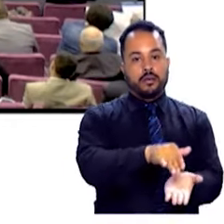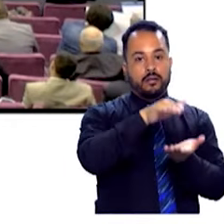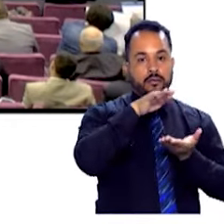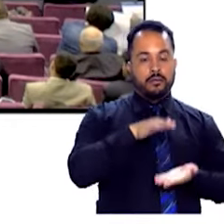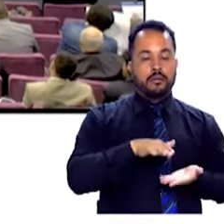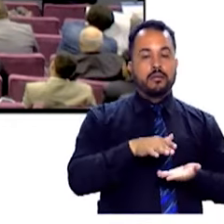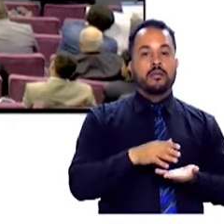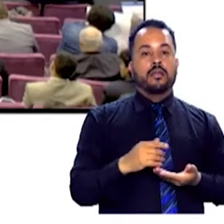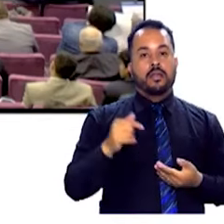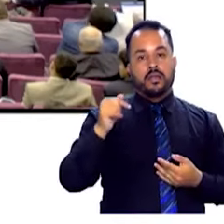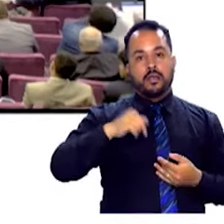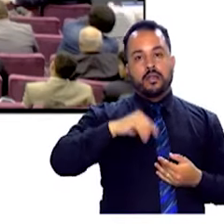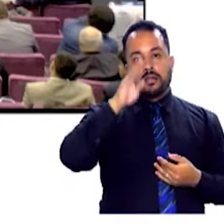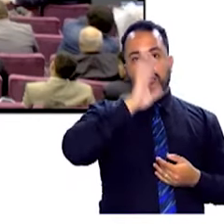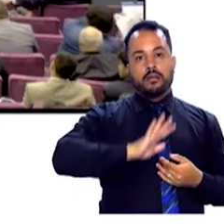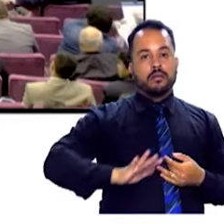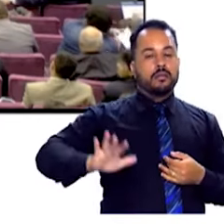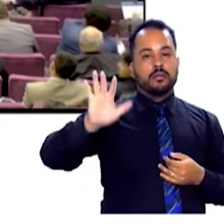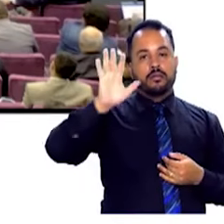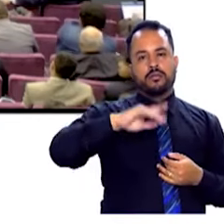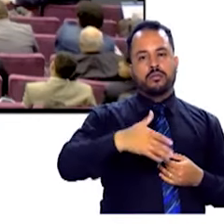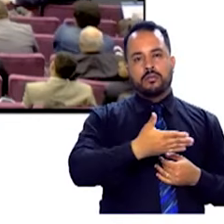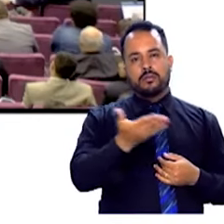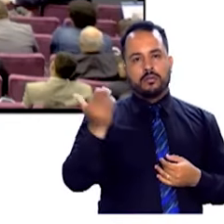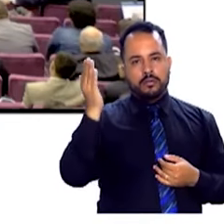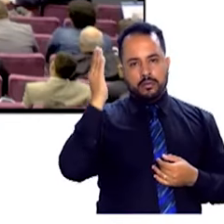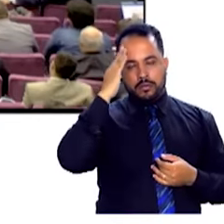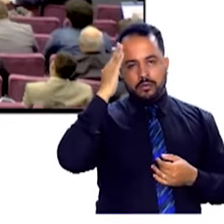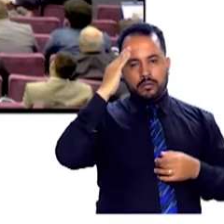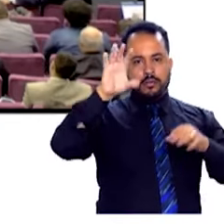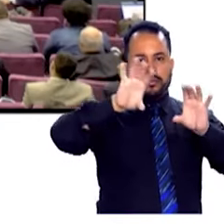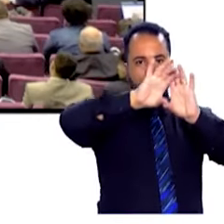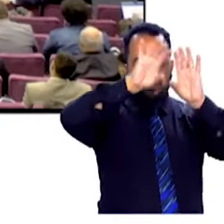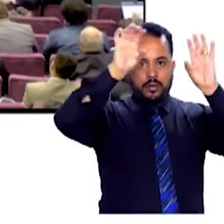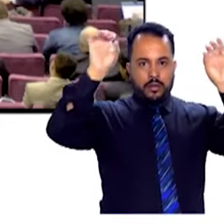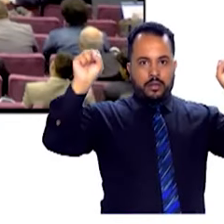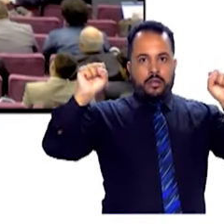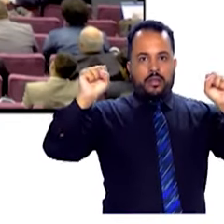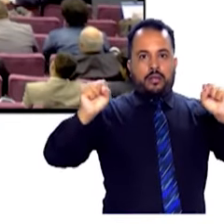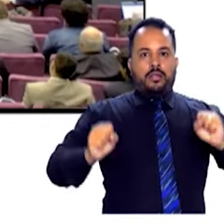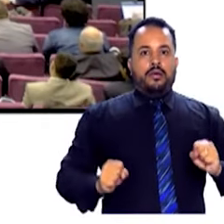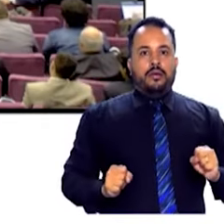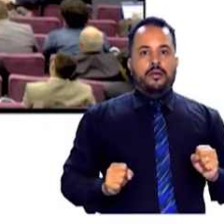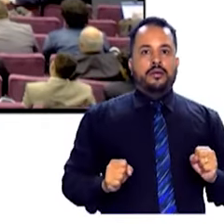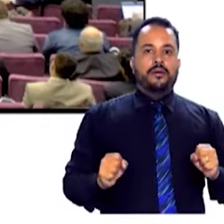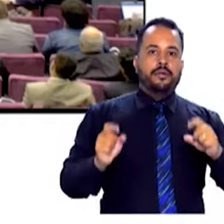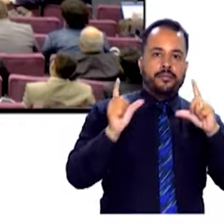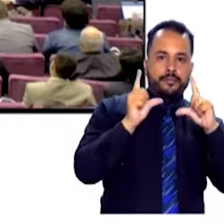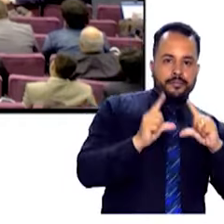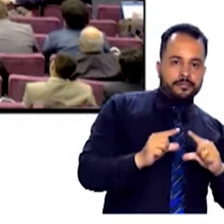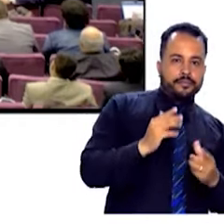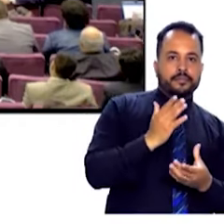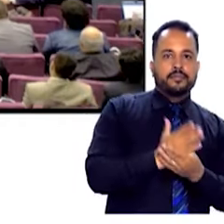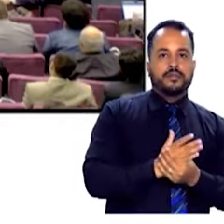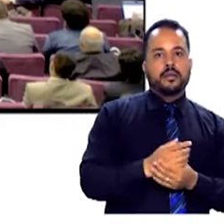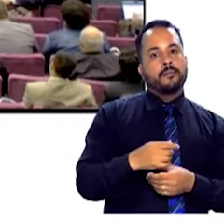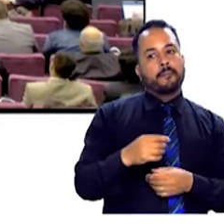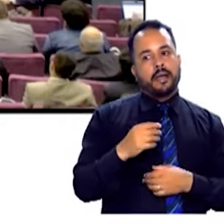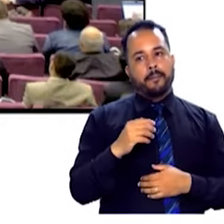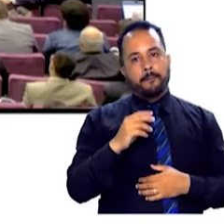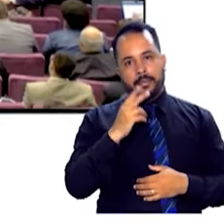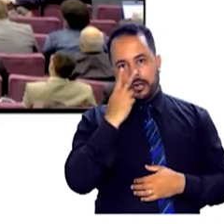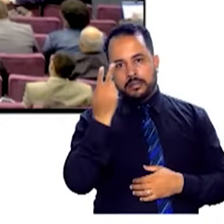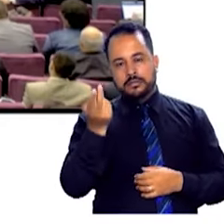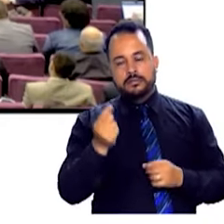todos são cientes de que enquanto Supremo está reduzindo o seu aco o nosso está aumentando né faço aqui